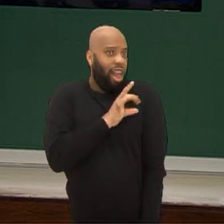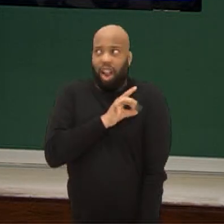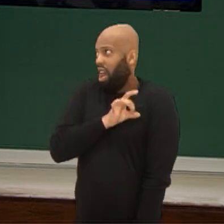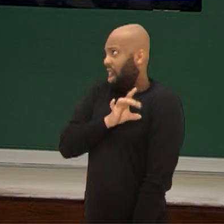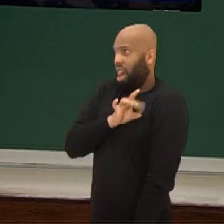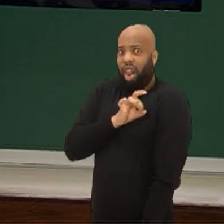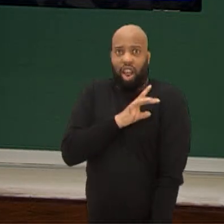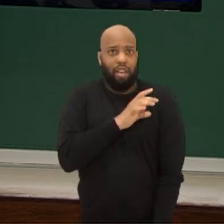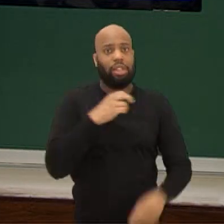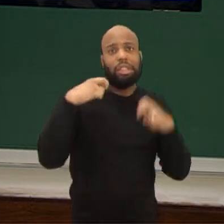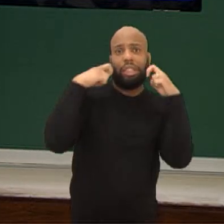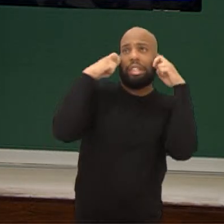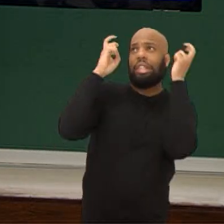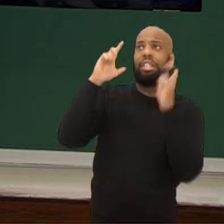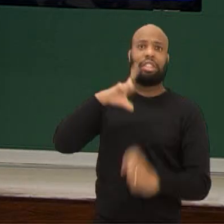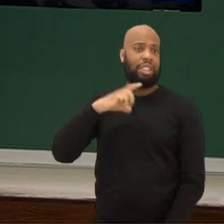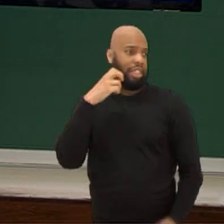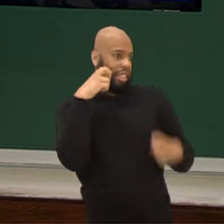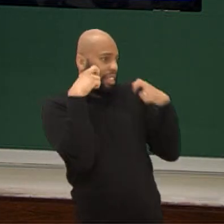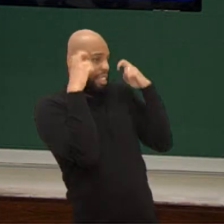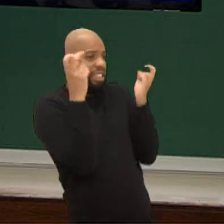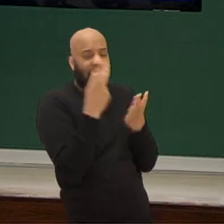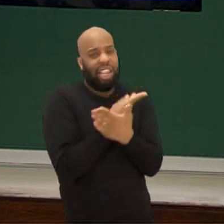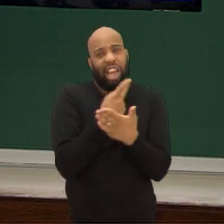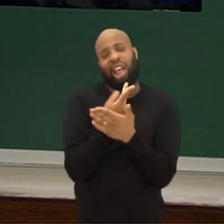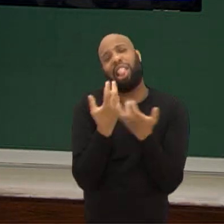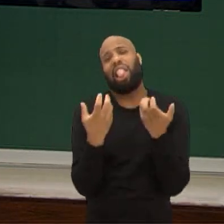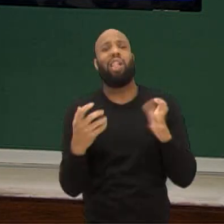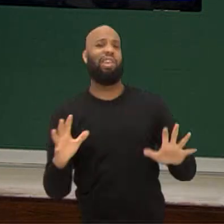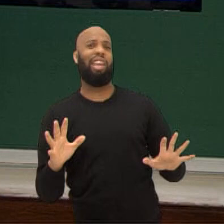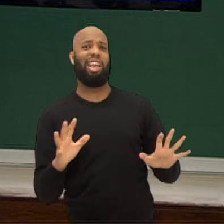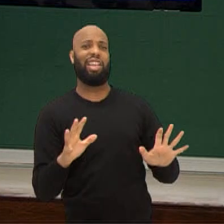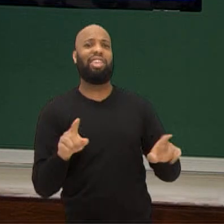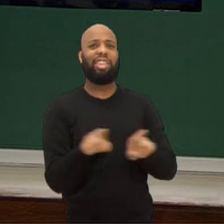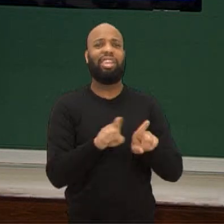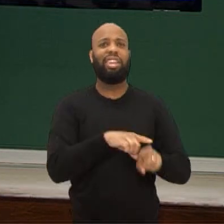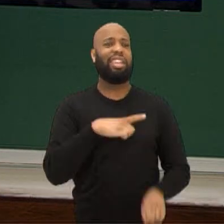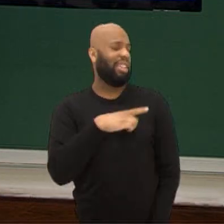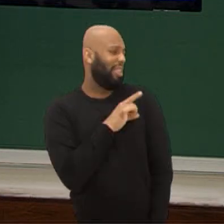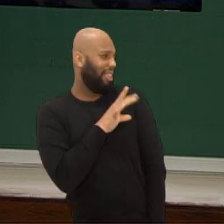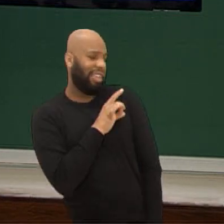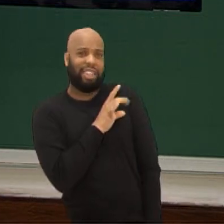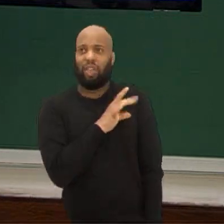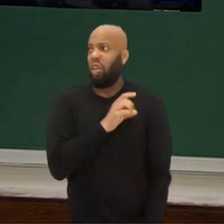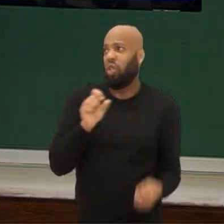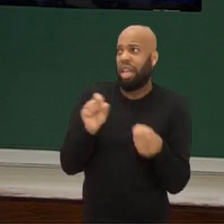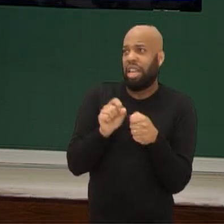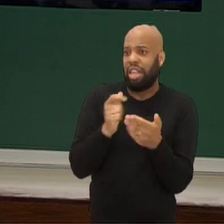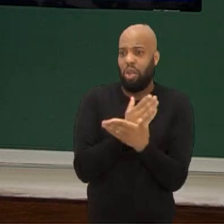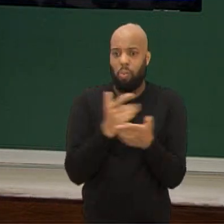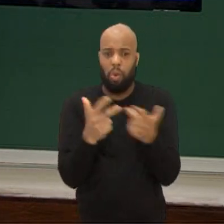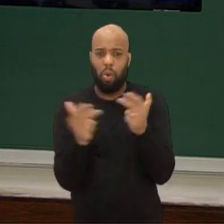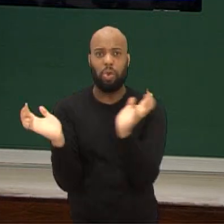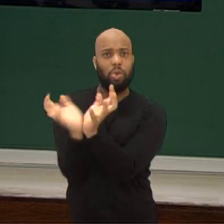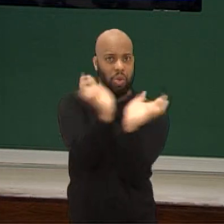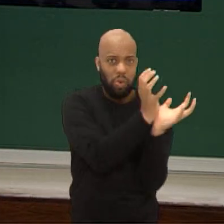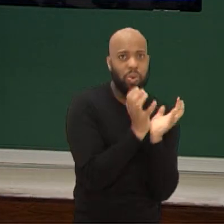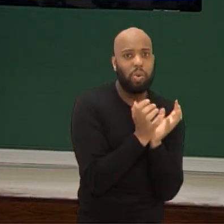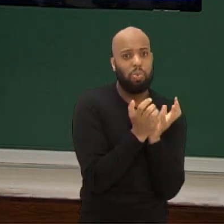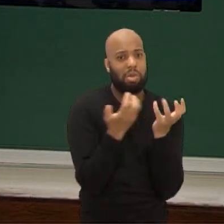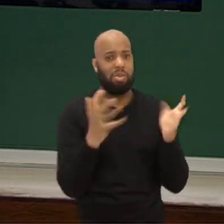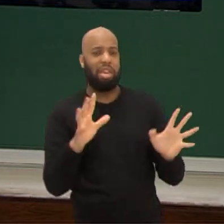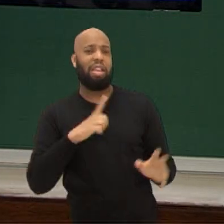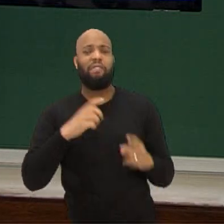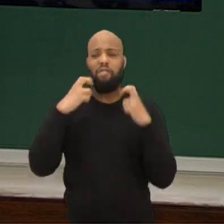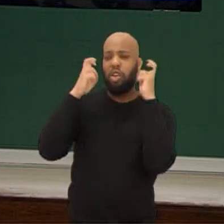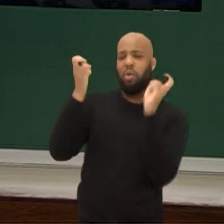né? Vergonha, eu tenho vergonha de errar, eu tenho vergonha de fazer uma prática, eu tenho medo de fazer uma atividade em grupo, eu tenho vergonha do